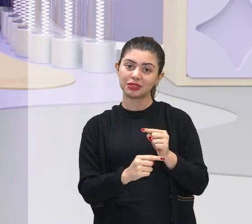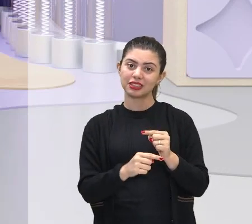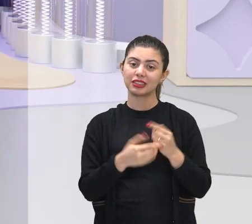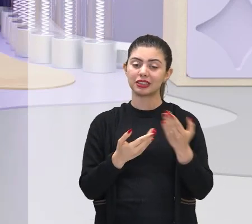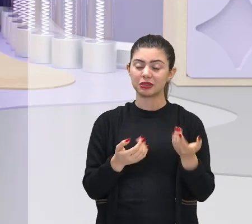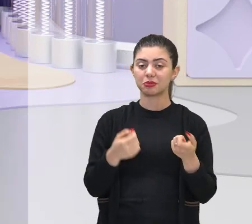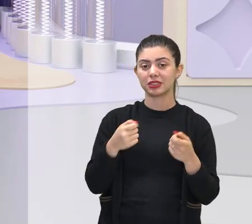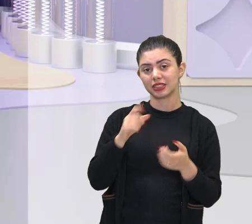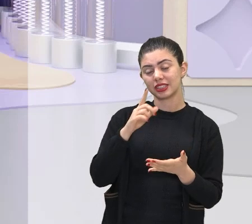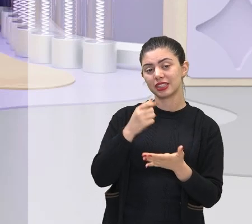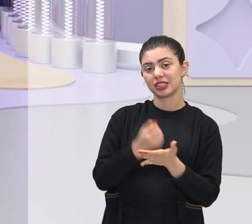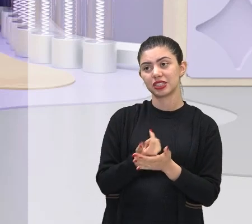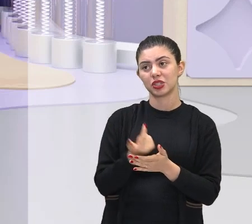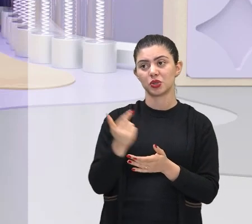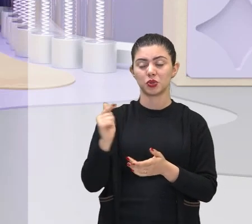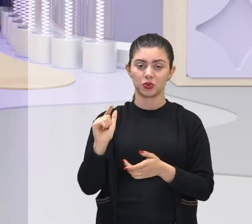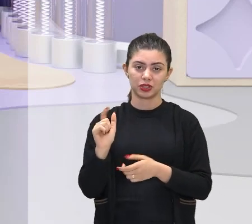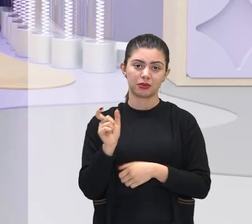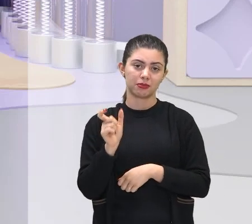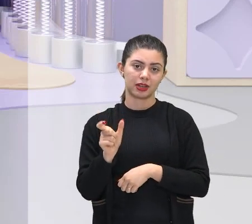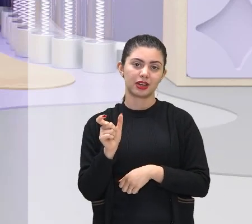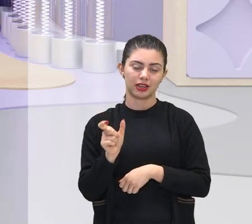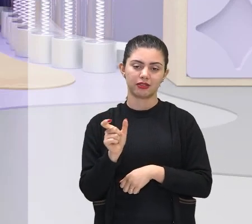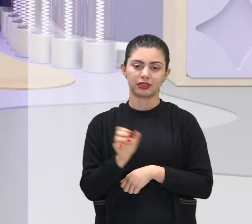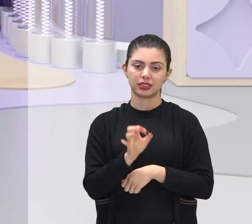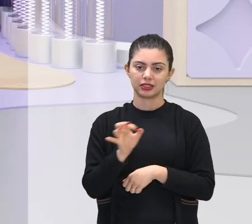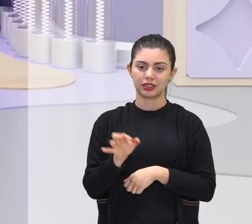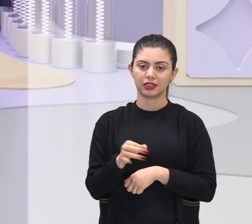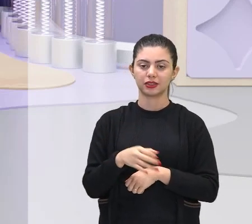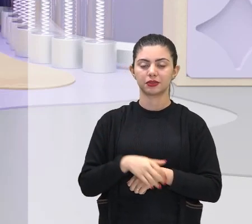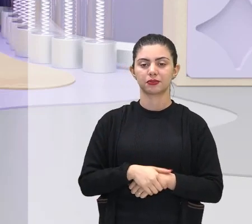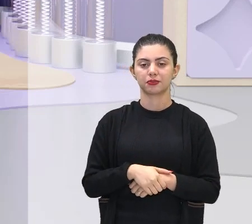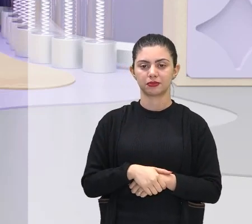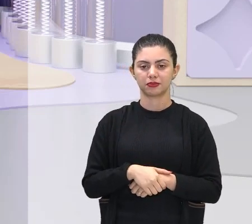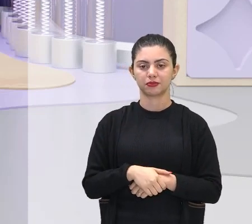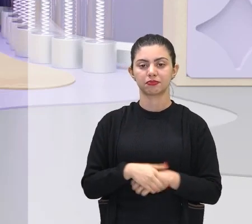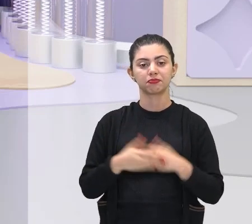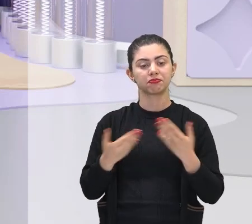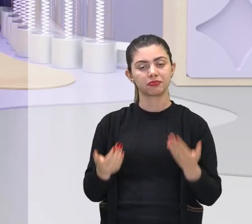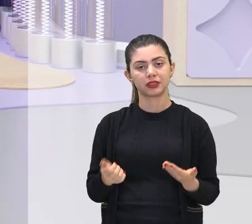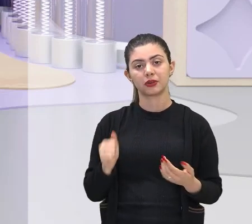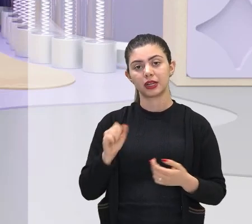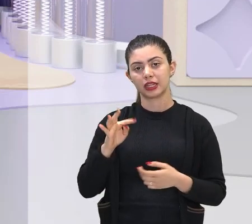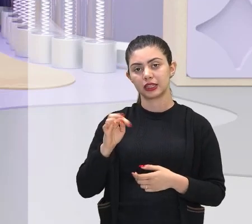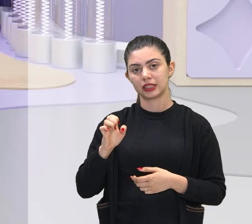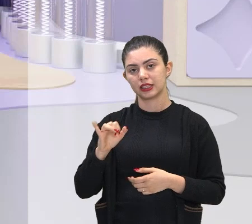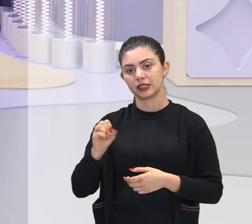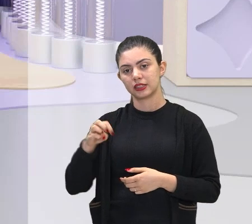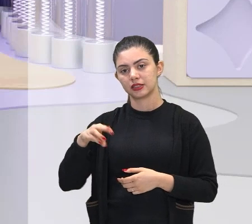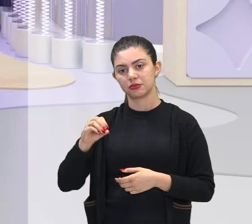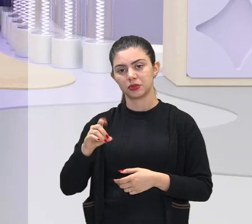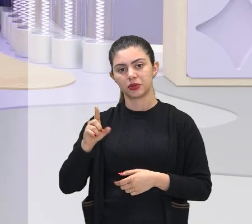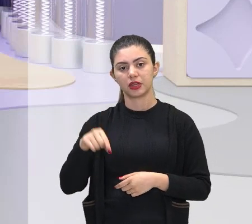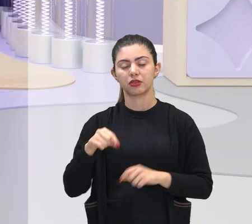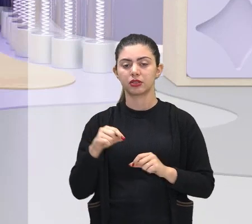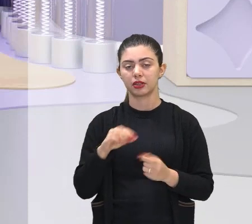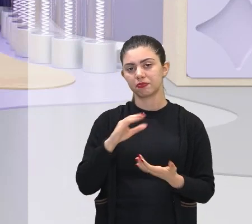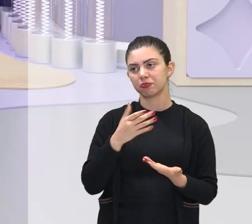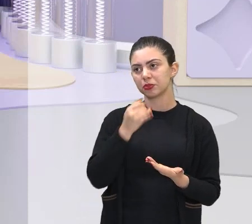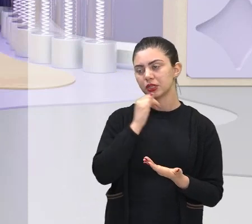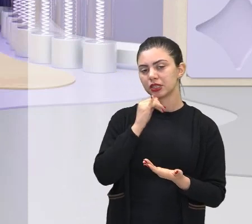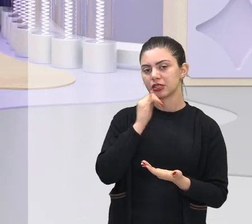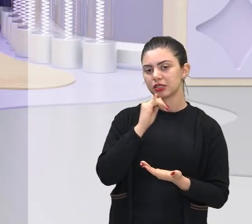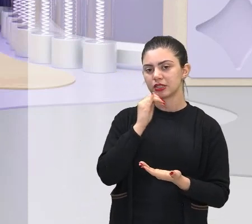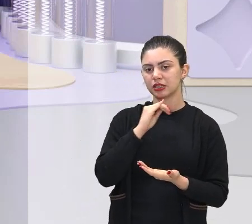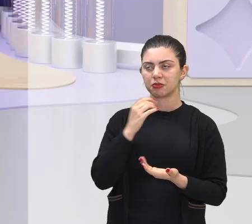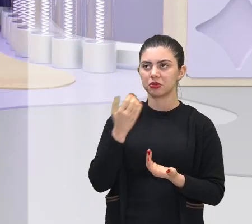aí um termo, para que você possa se enquadrar. O ateísmo é a negação total de qualquer realidade espiritual